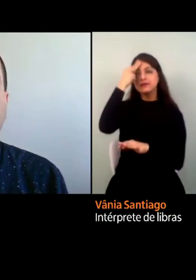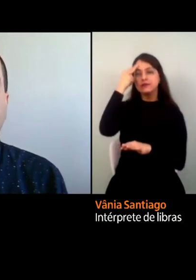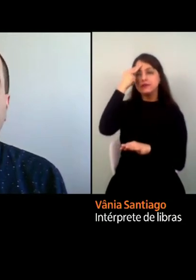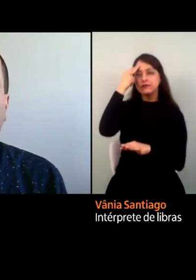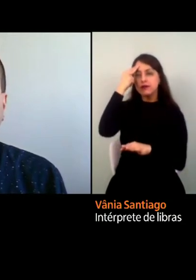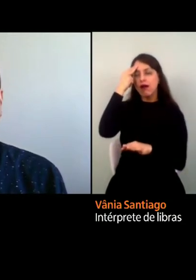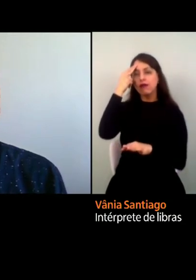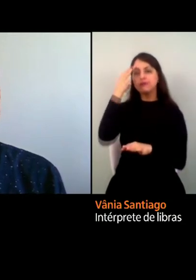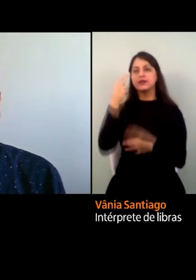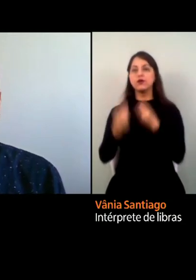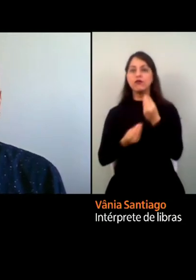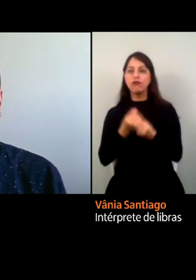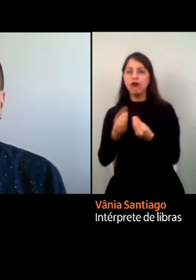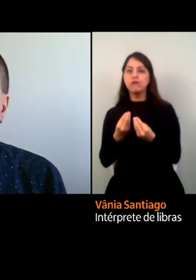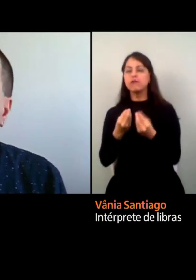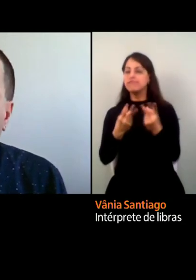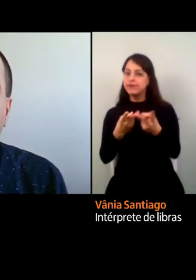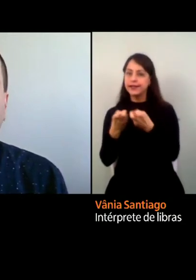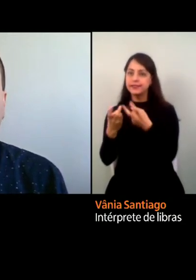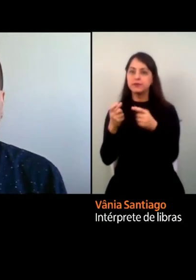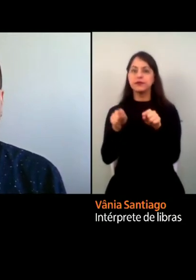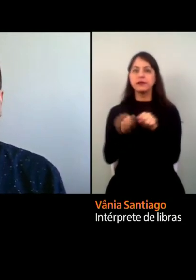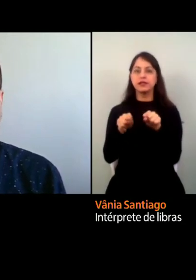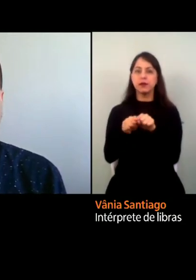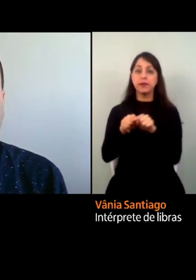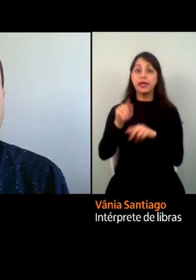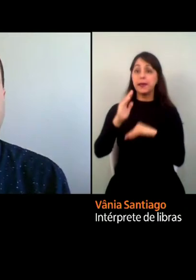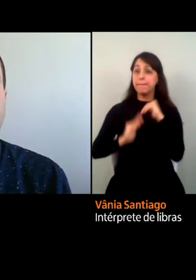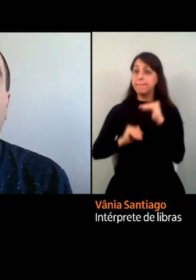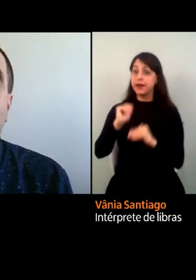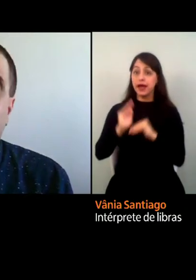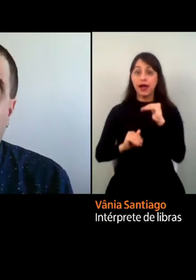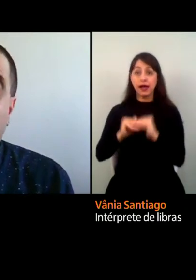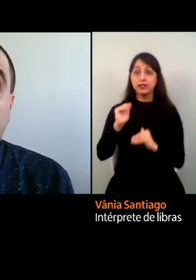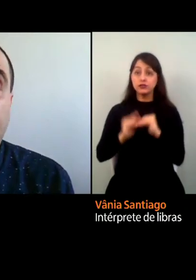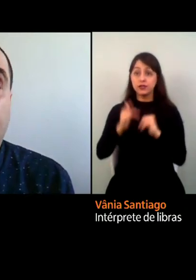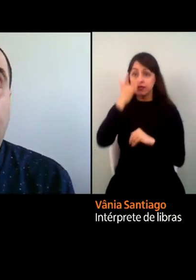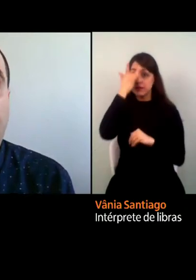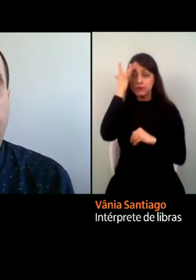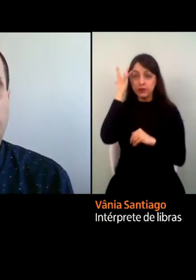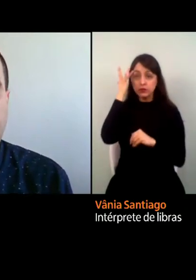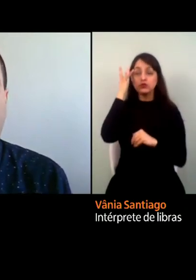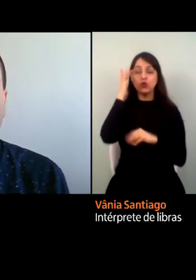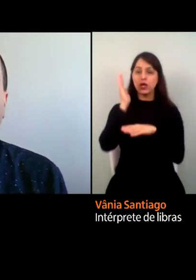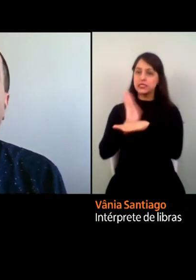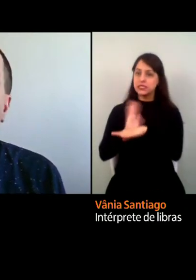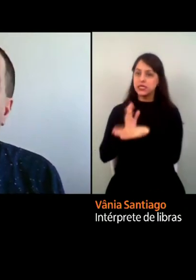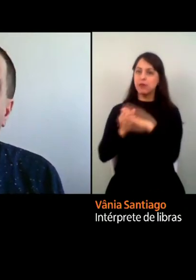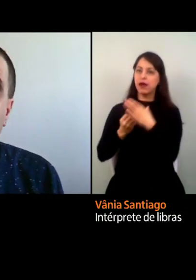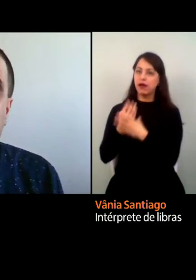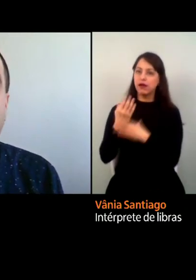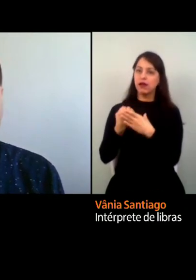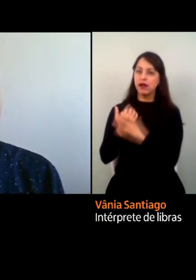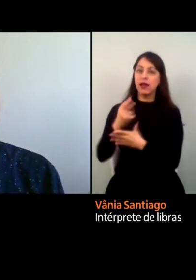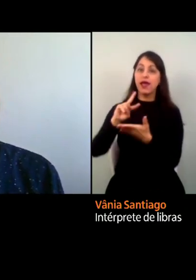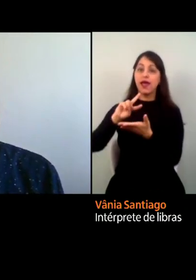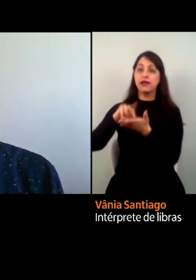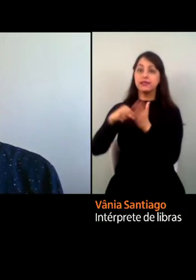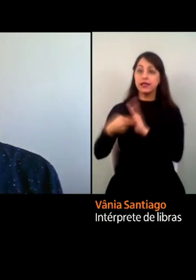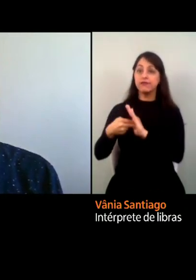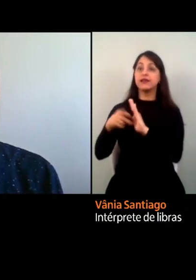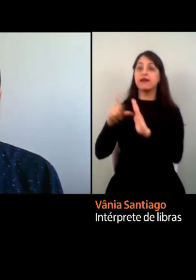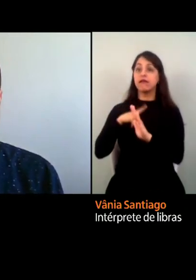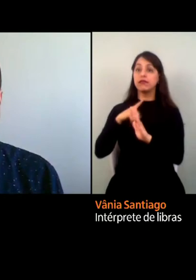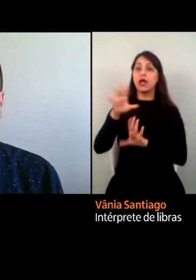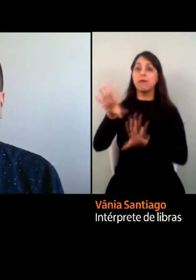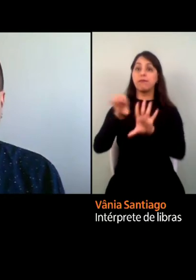e a multiplicidade das práticas dos múltiplos realizadores do cinema de reapropriação ao longo de décadas e